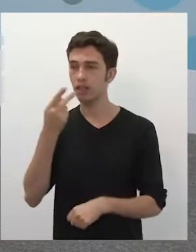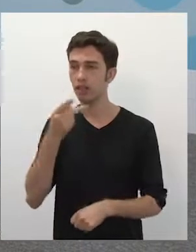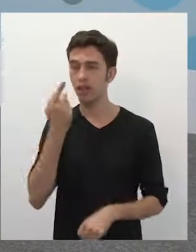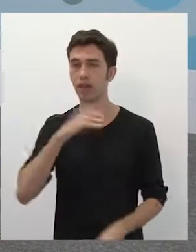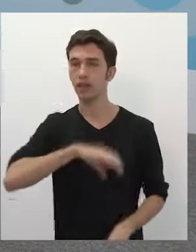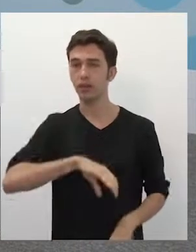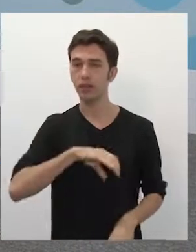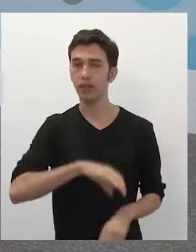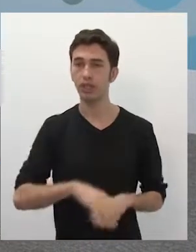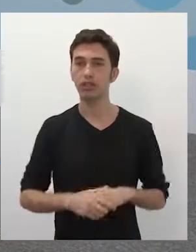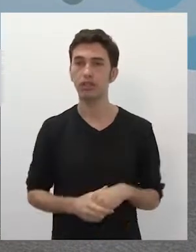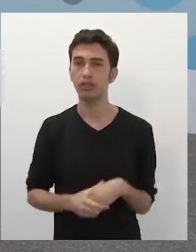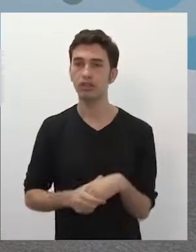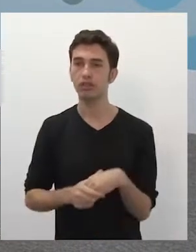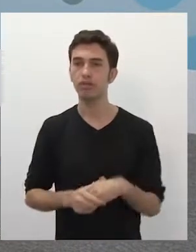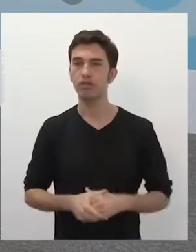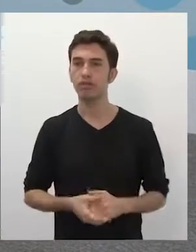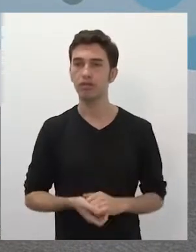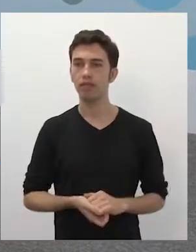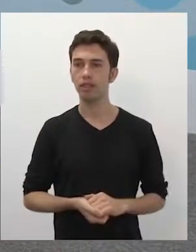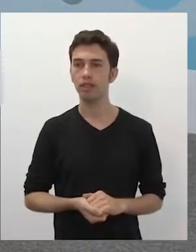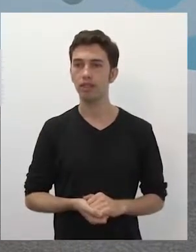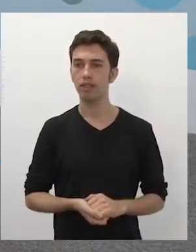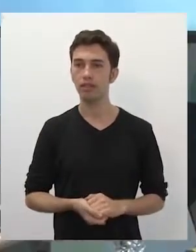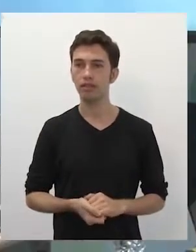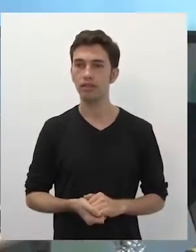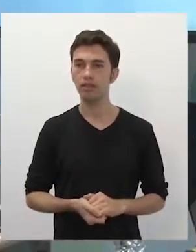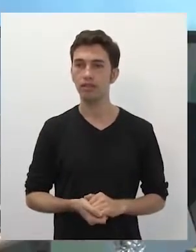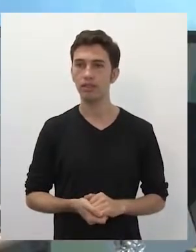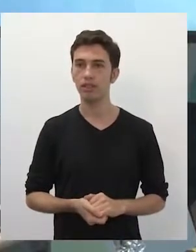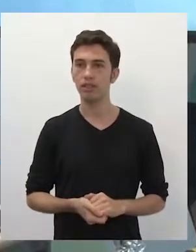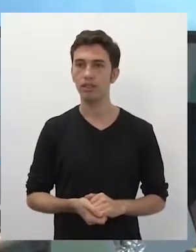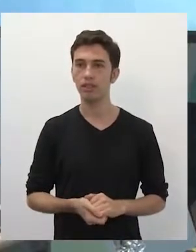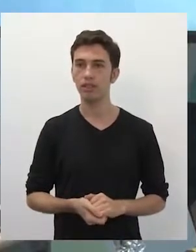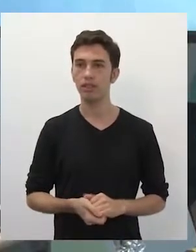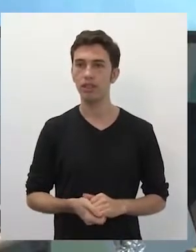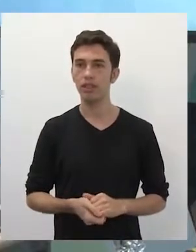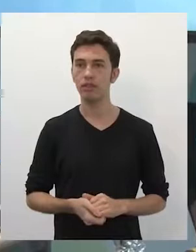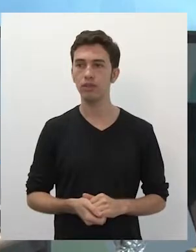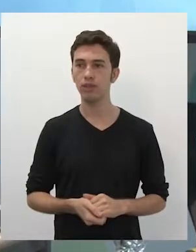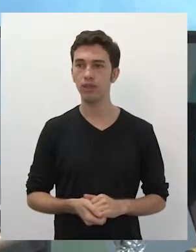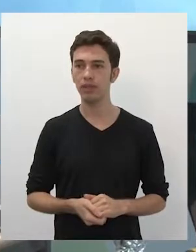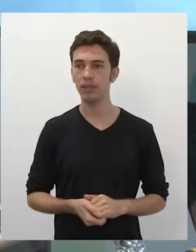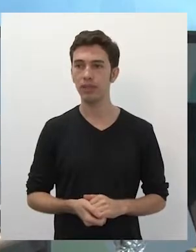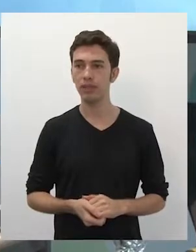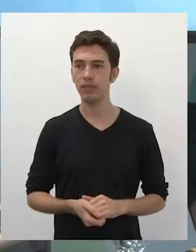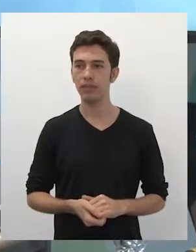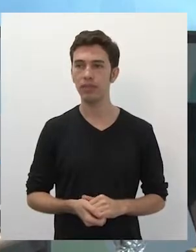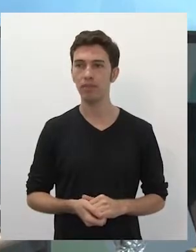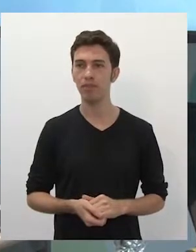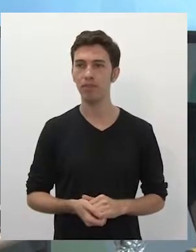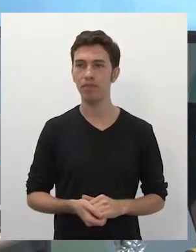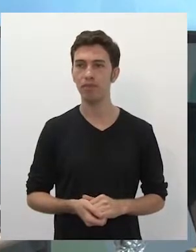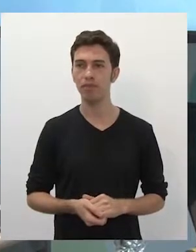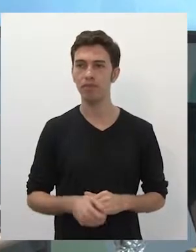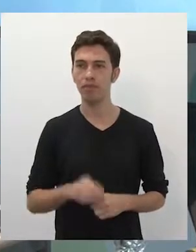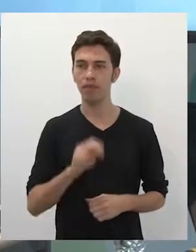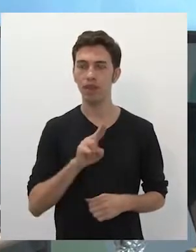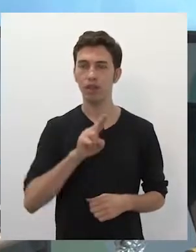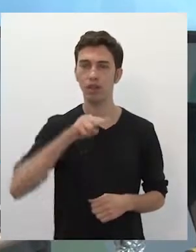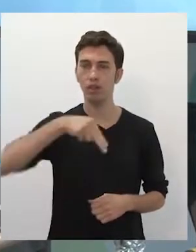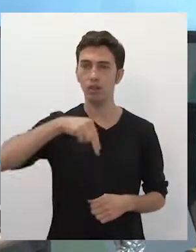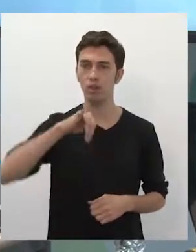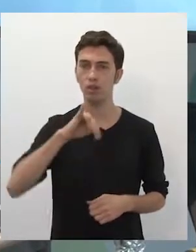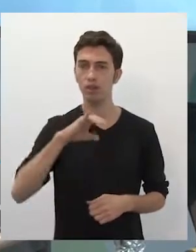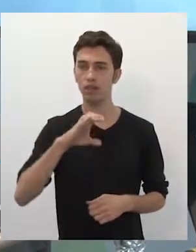Nações Unidas para a Infância, o UNICEF, ó, então ele explica, né, o que é o UNICEF. O Fundo das Nações Unidas para a